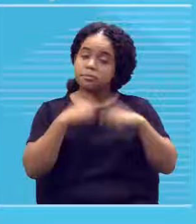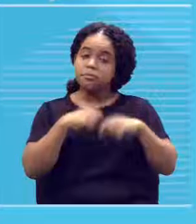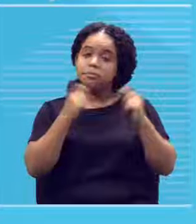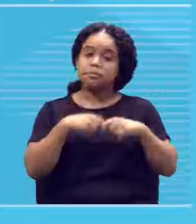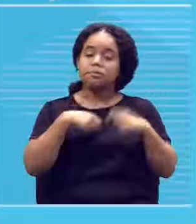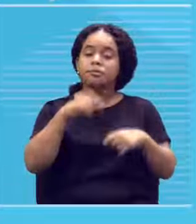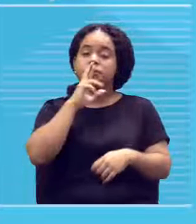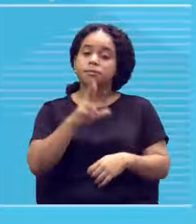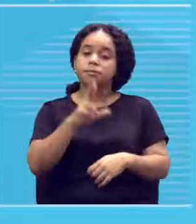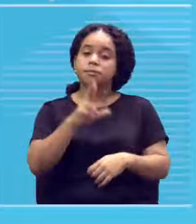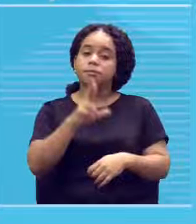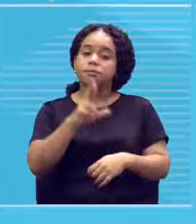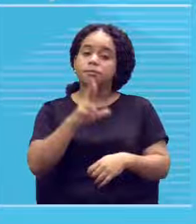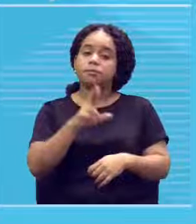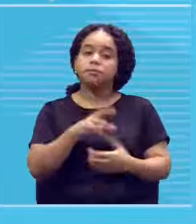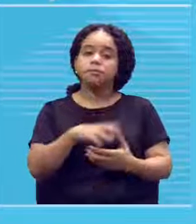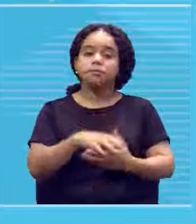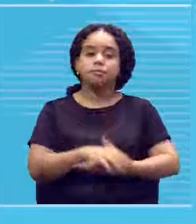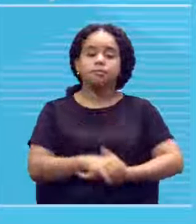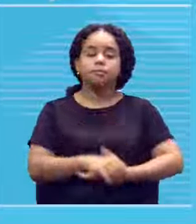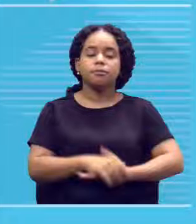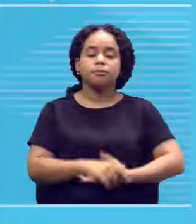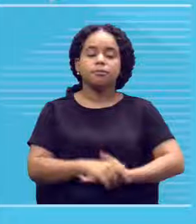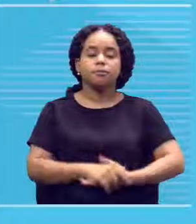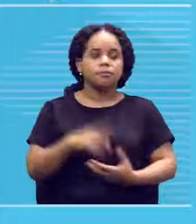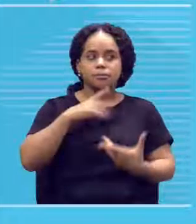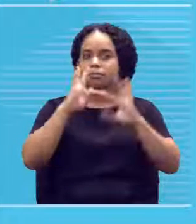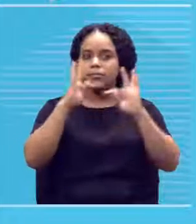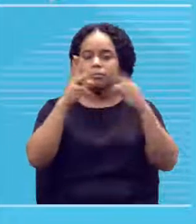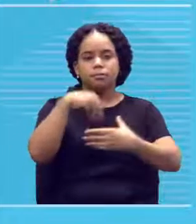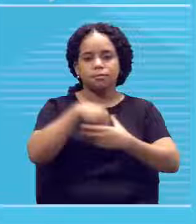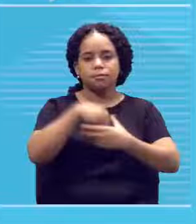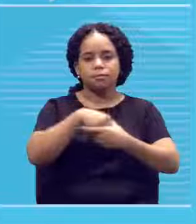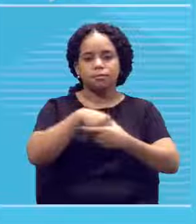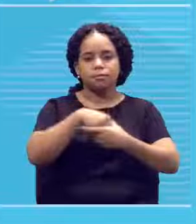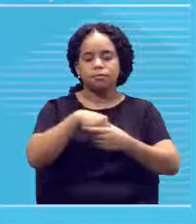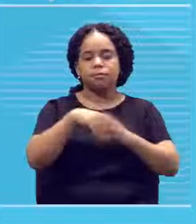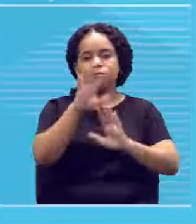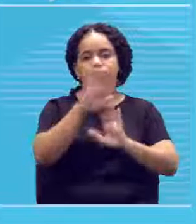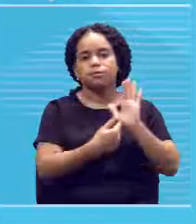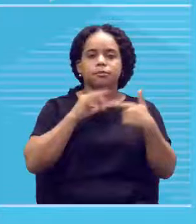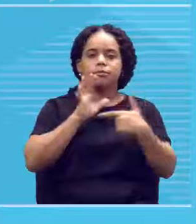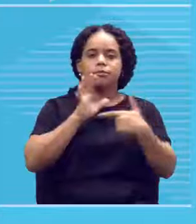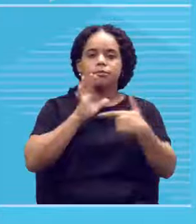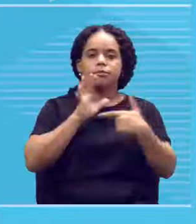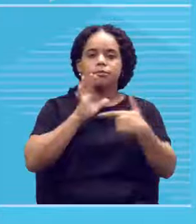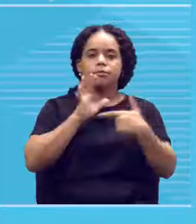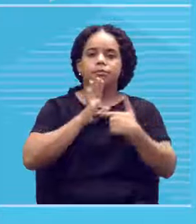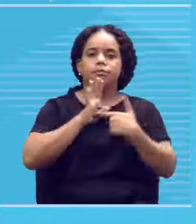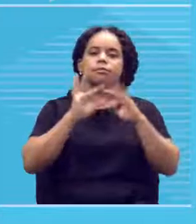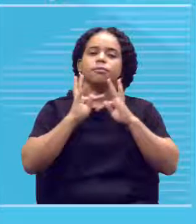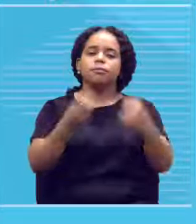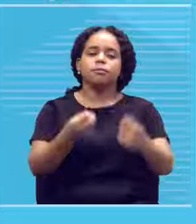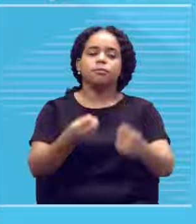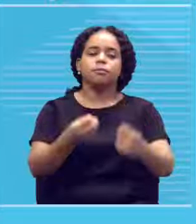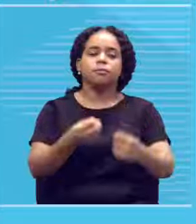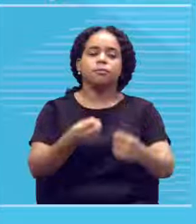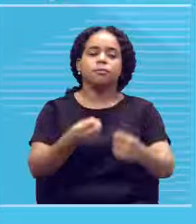a responder E aí tá tudo aí as setas estão indicando tudo né